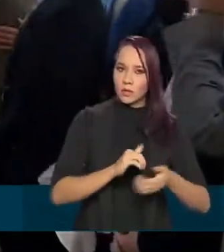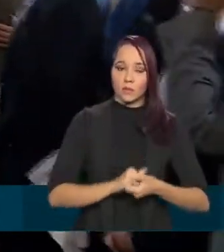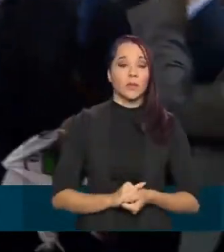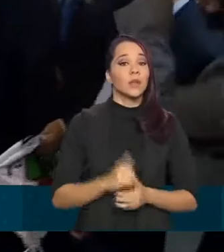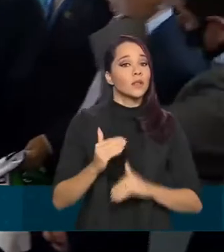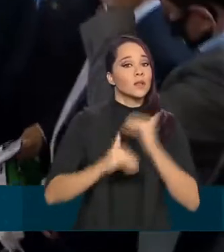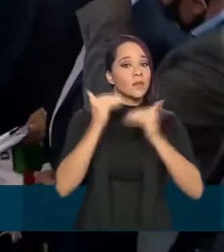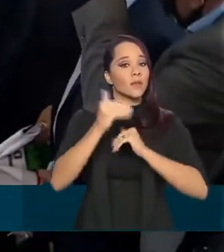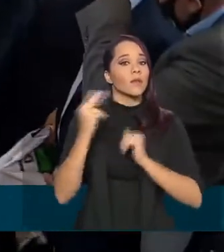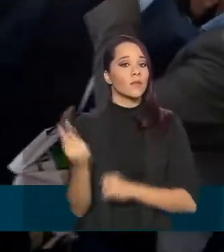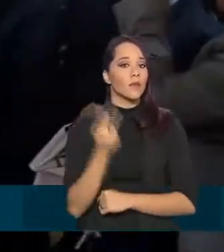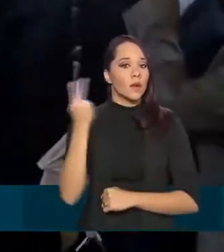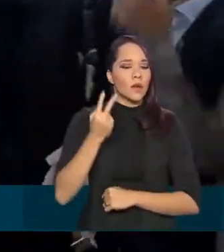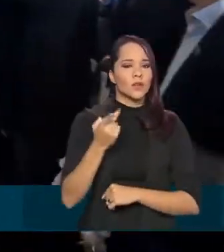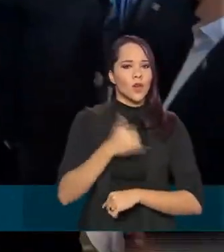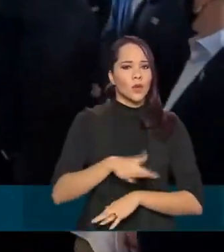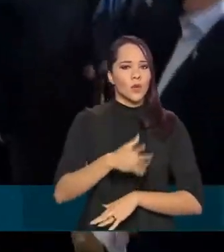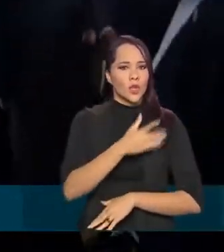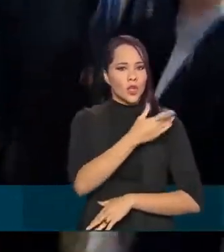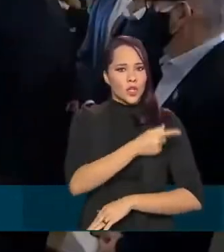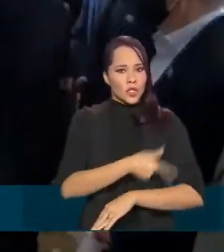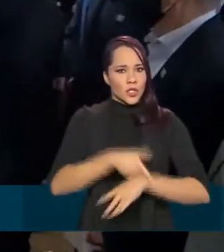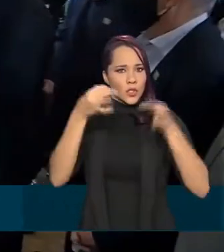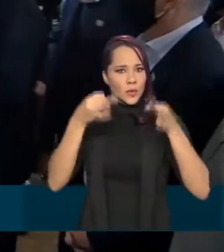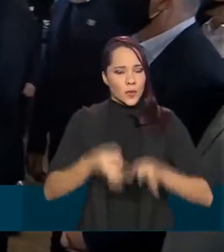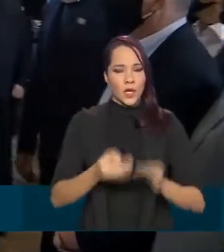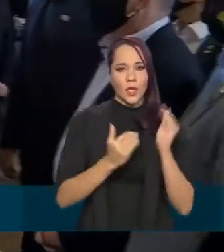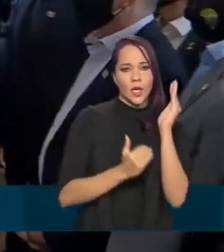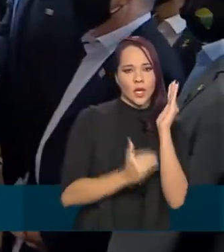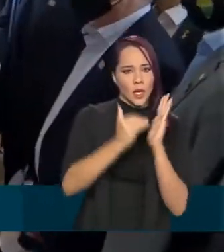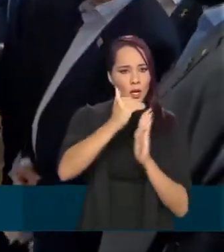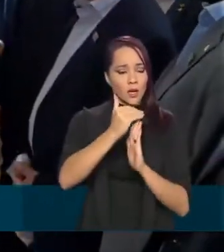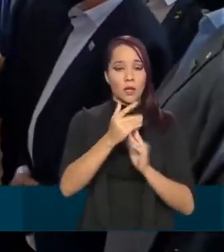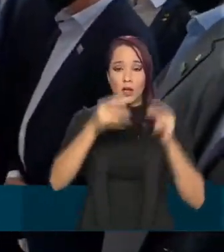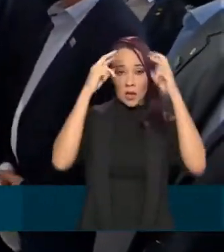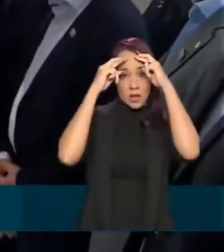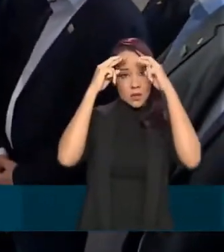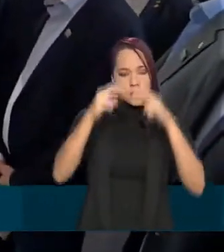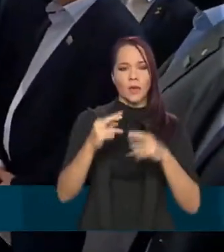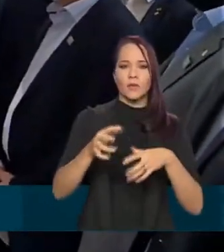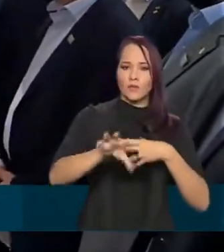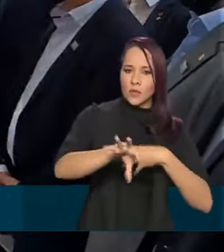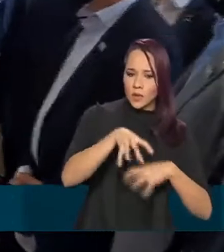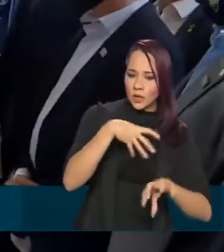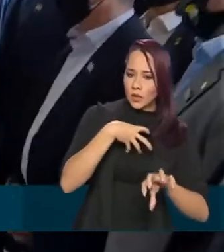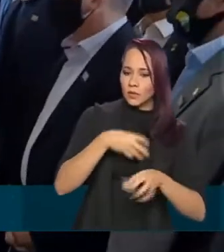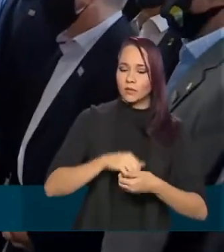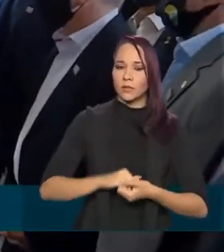desenvolver valores como disciplina, hierarquia, respeito e solidariedade.